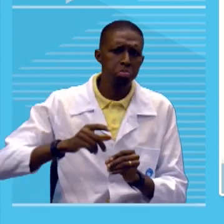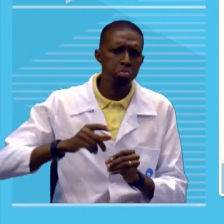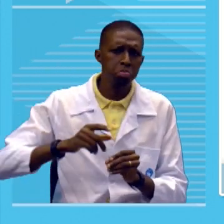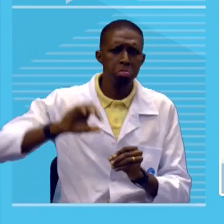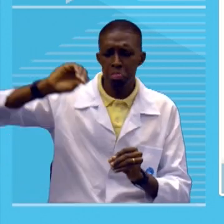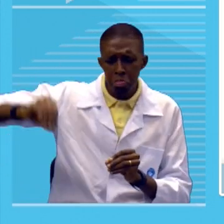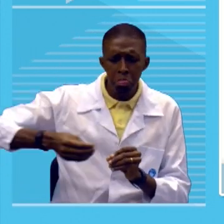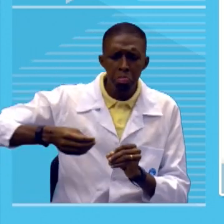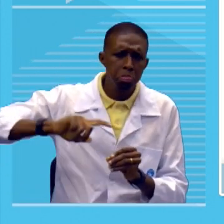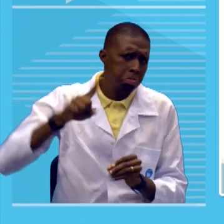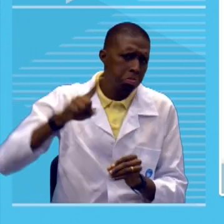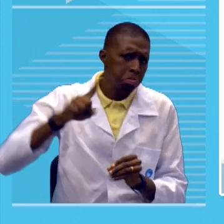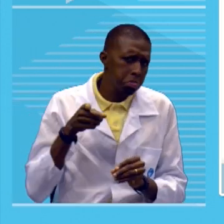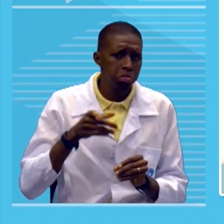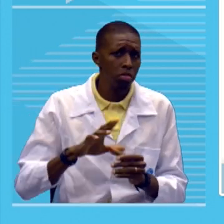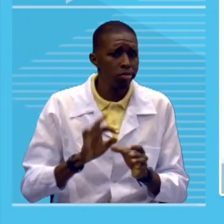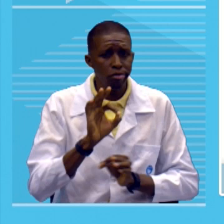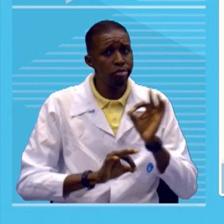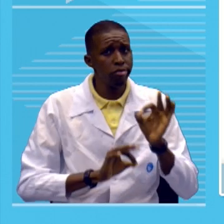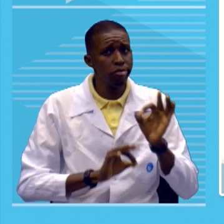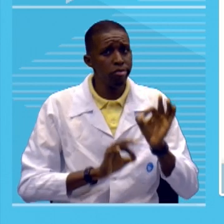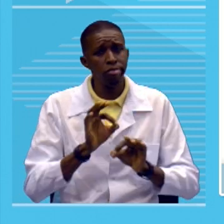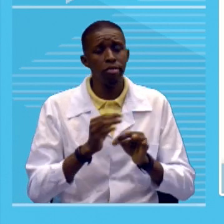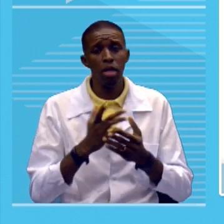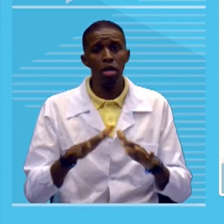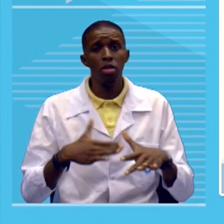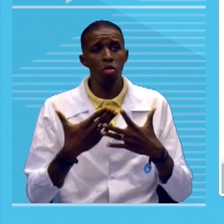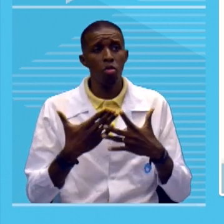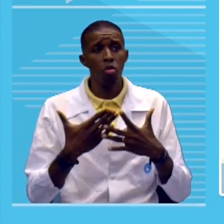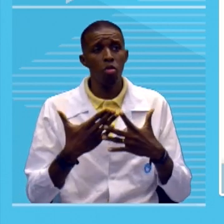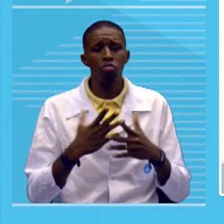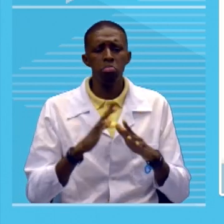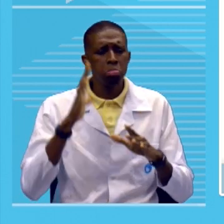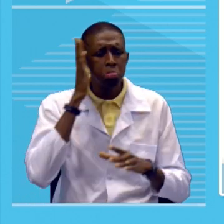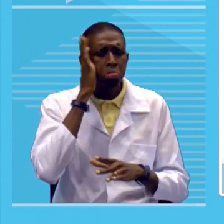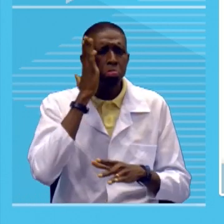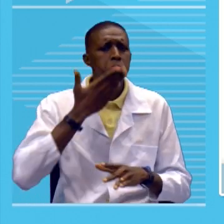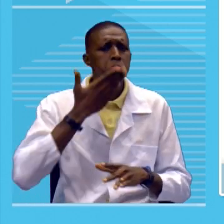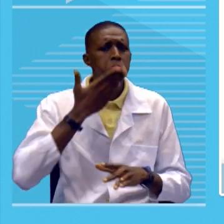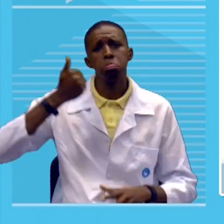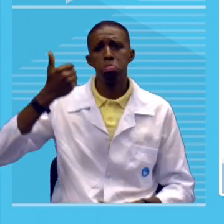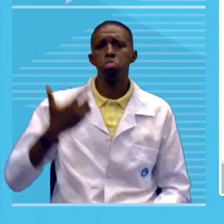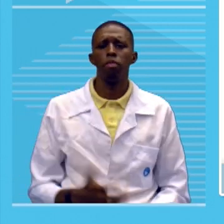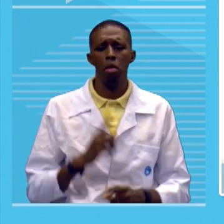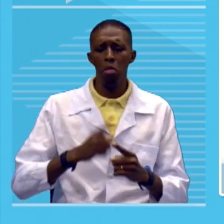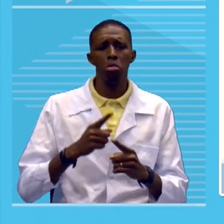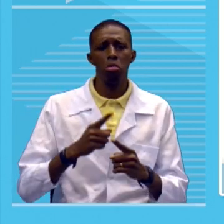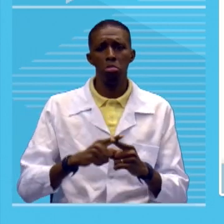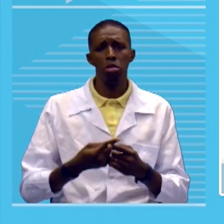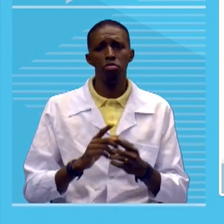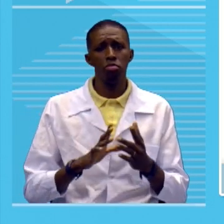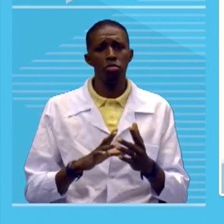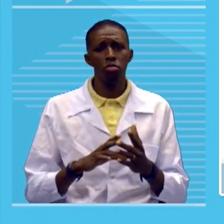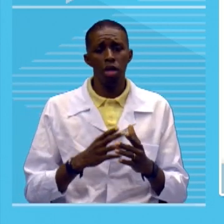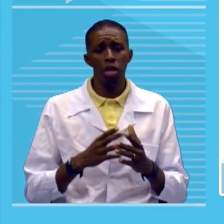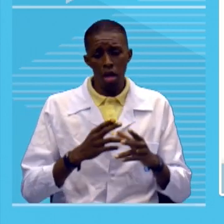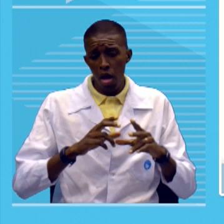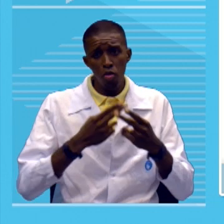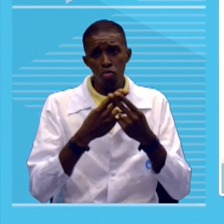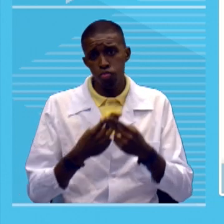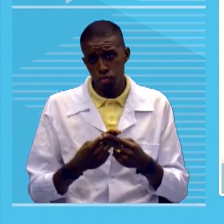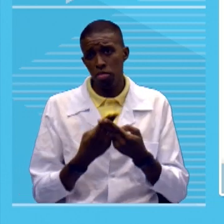torná-la um enunciado compreensível na nossa língua é feita quando você utiliza esse sinal de